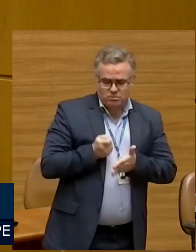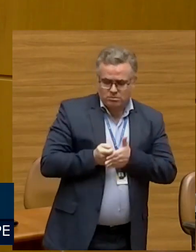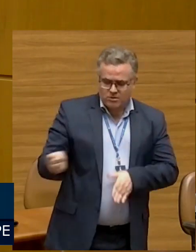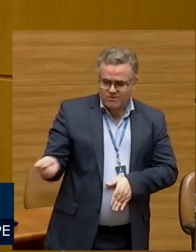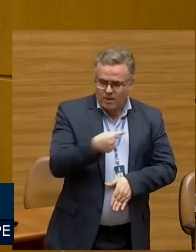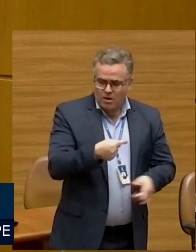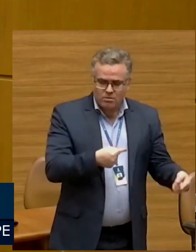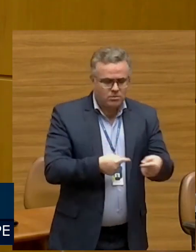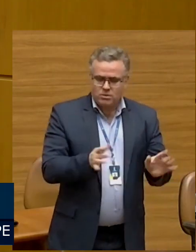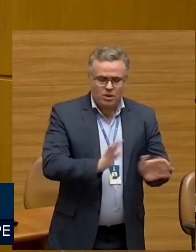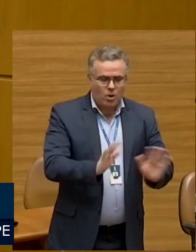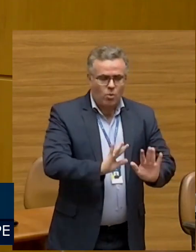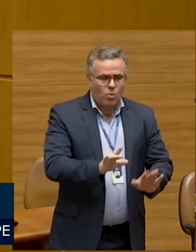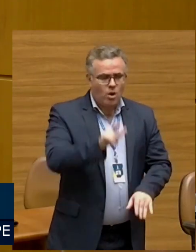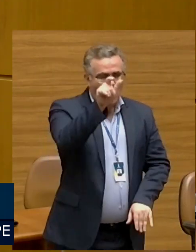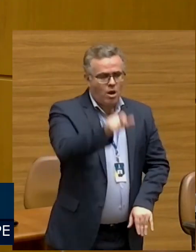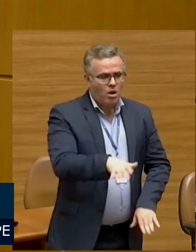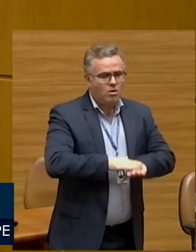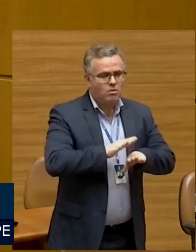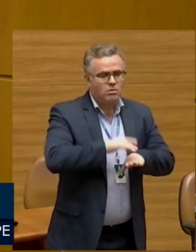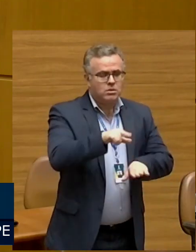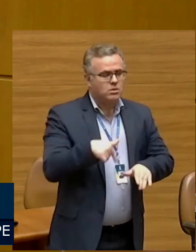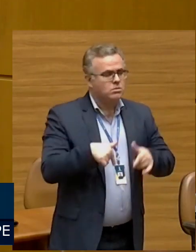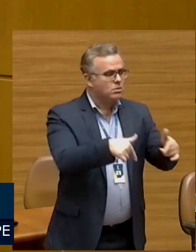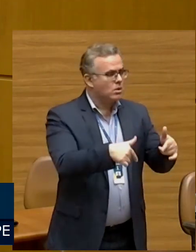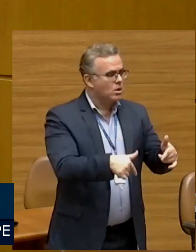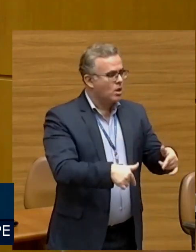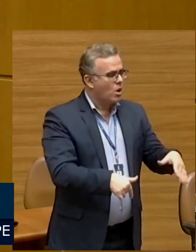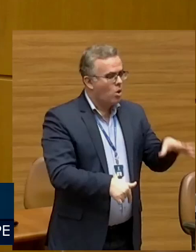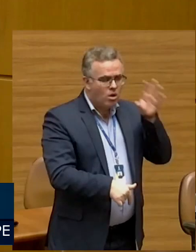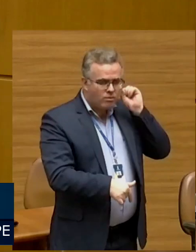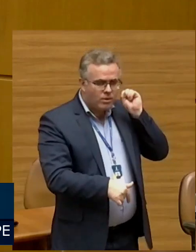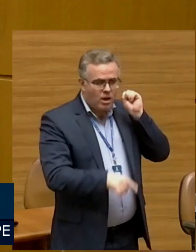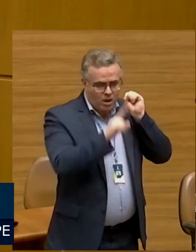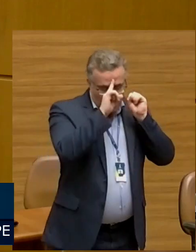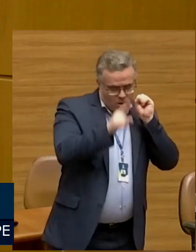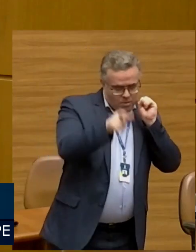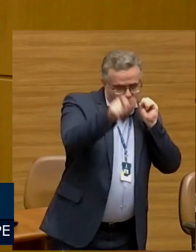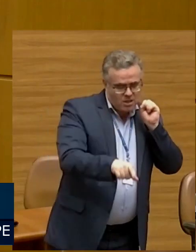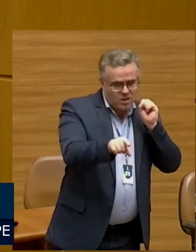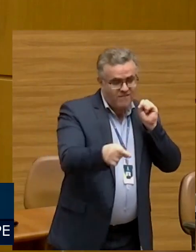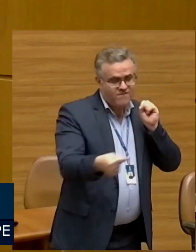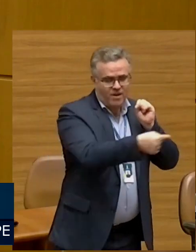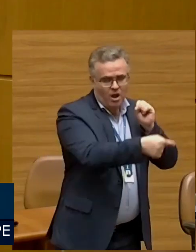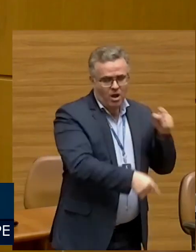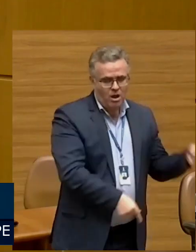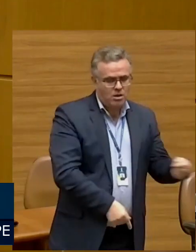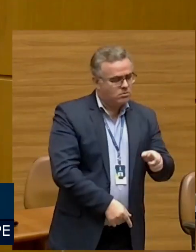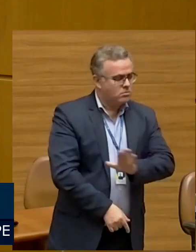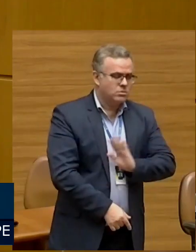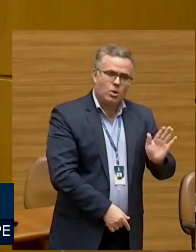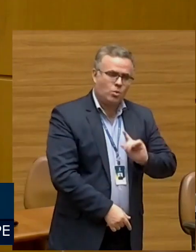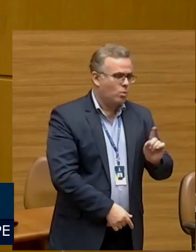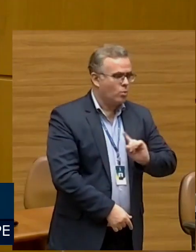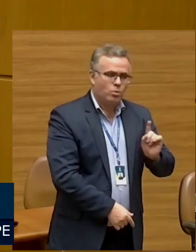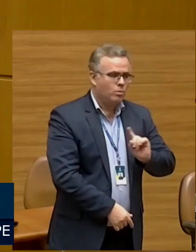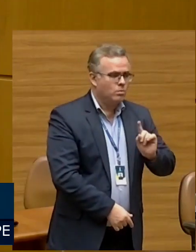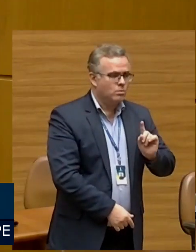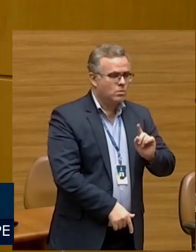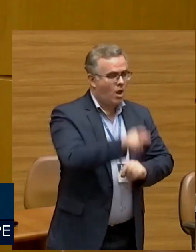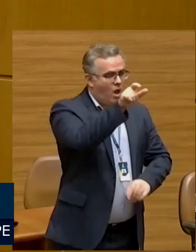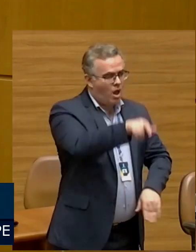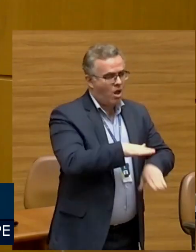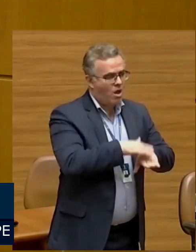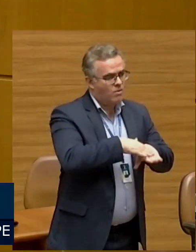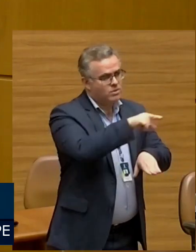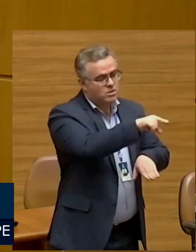têm deficiência ou pessoas que são ouvintes que vão definir ou decidir onde a pessoa tem que estar e que curso